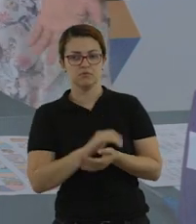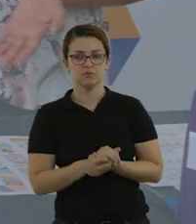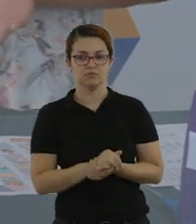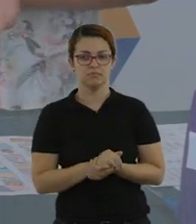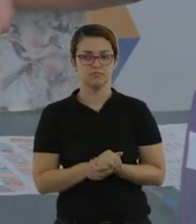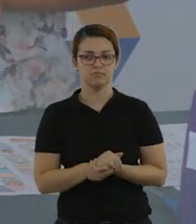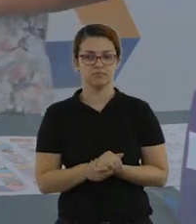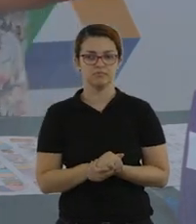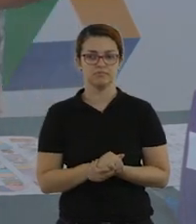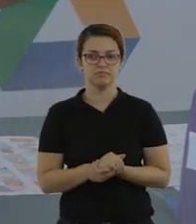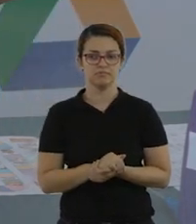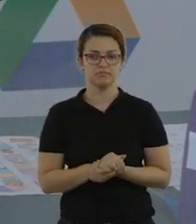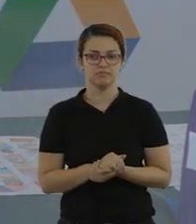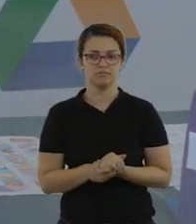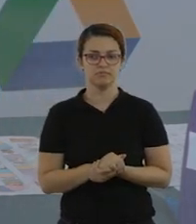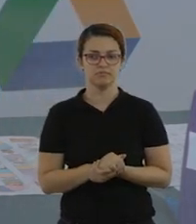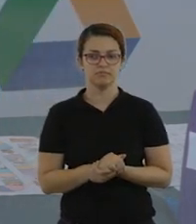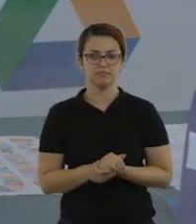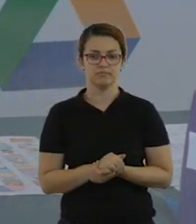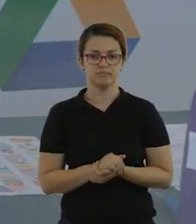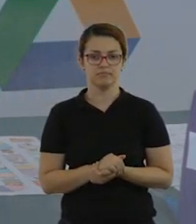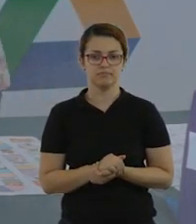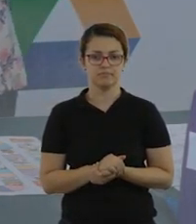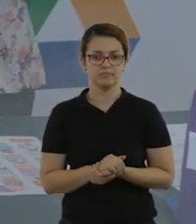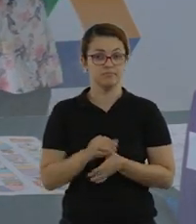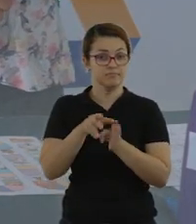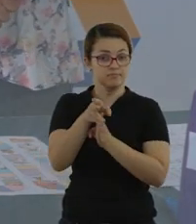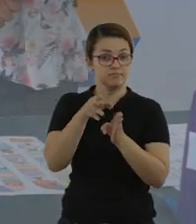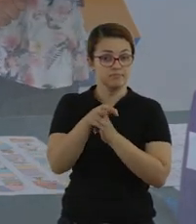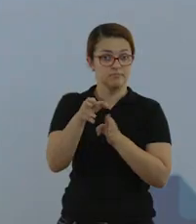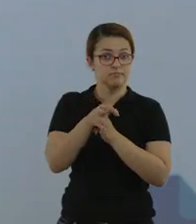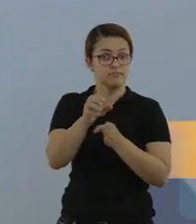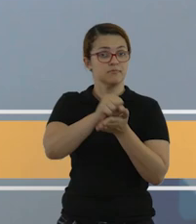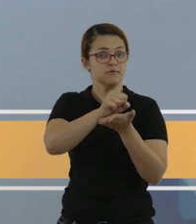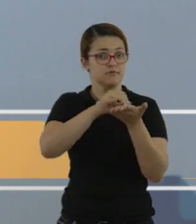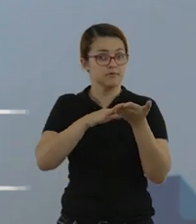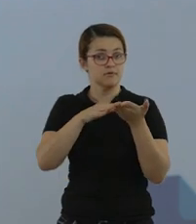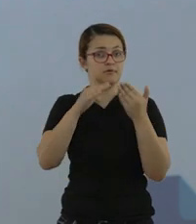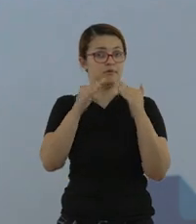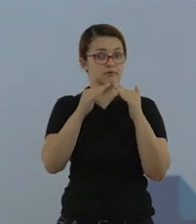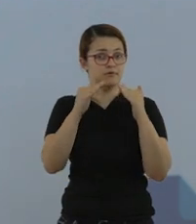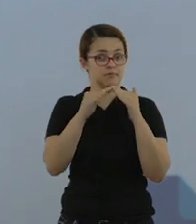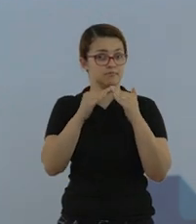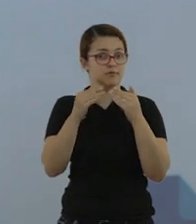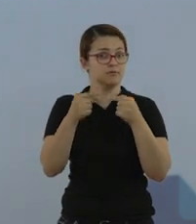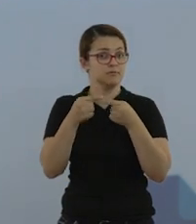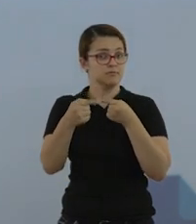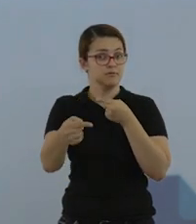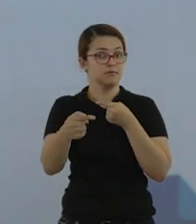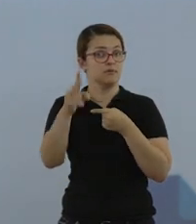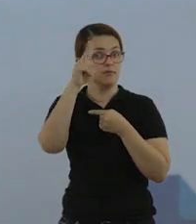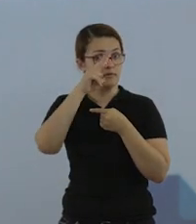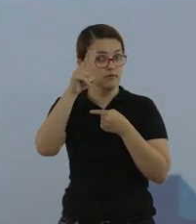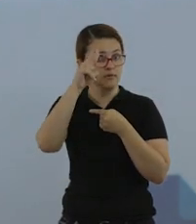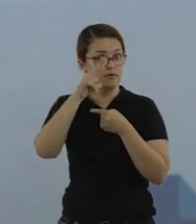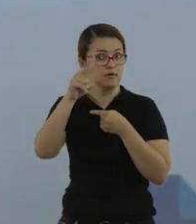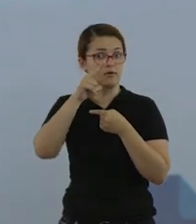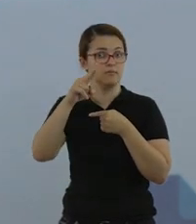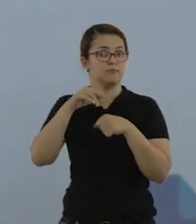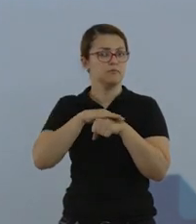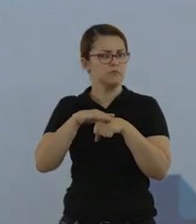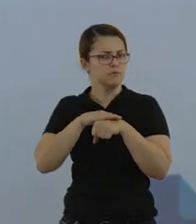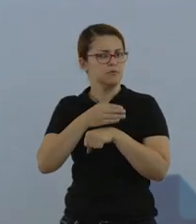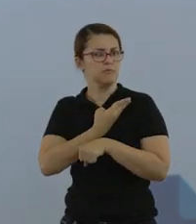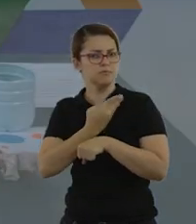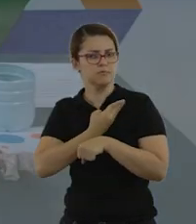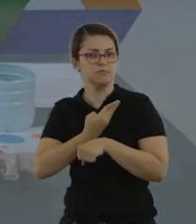tem o crescimento da planta. Mas aqui só para ilustrar para vocês, tá bom? Bem, essas foram as orientações para vocês realizarem as atividades